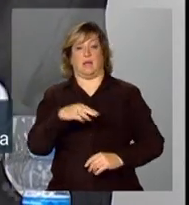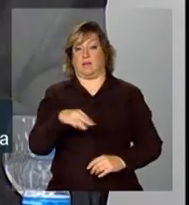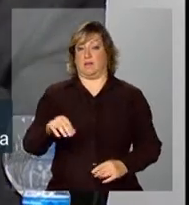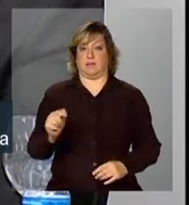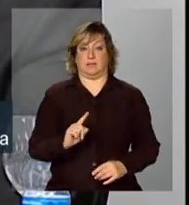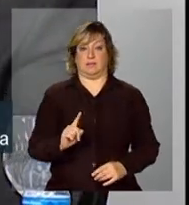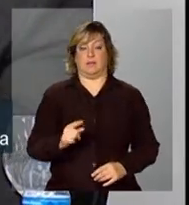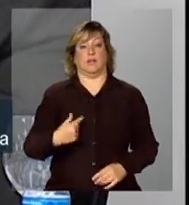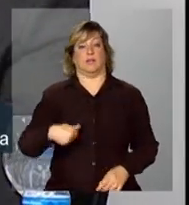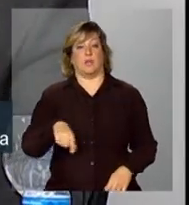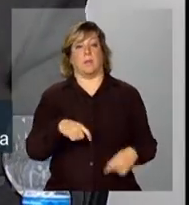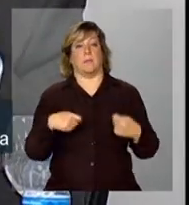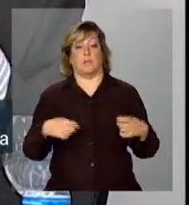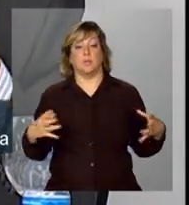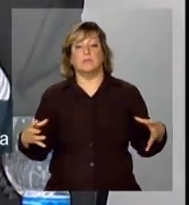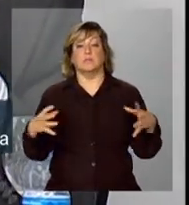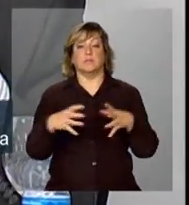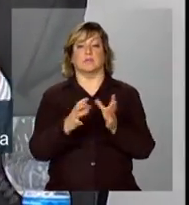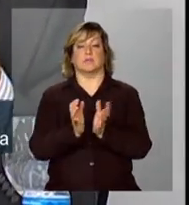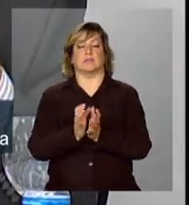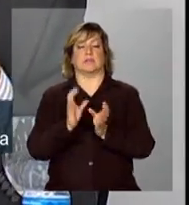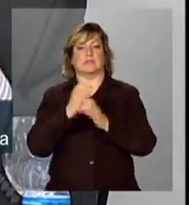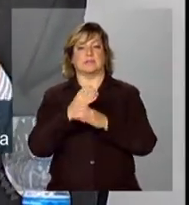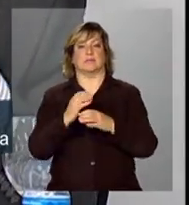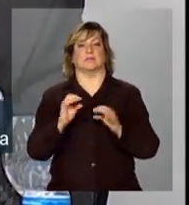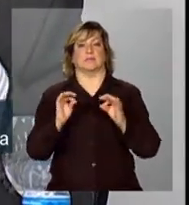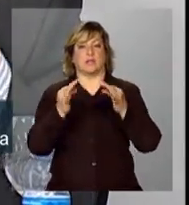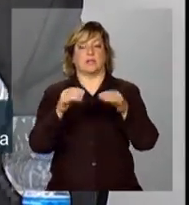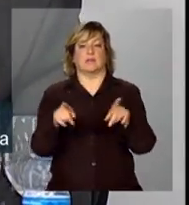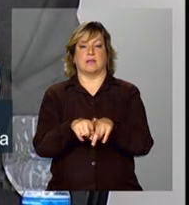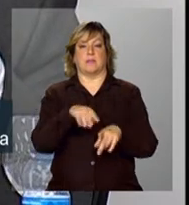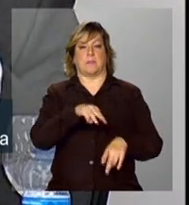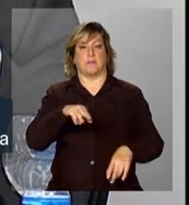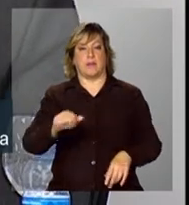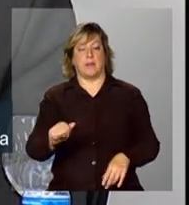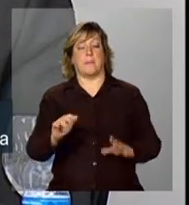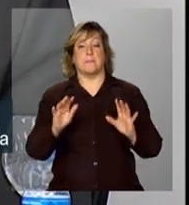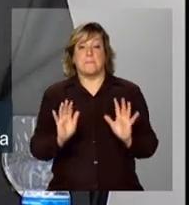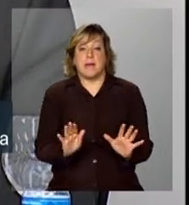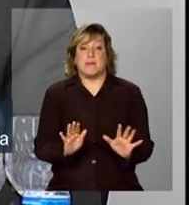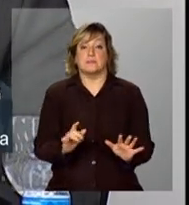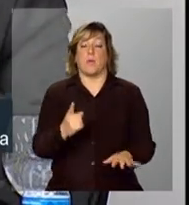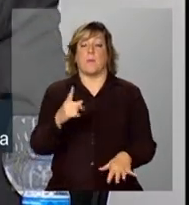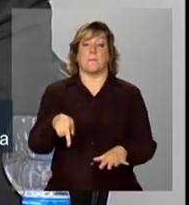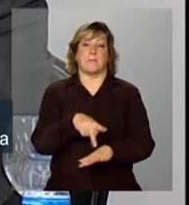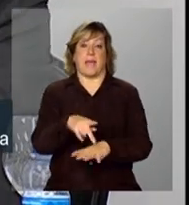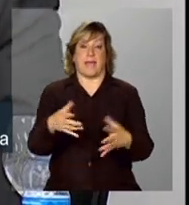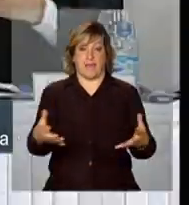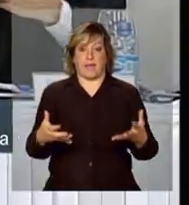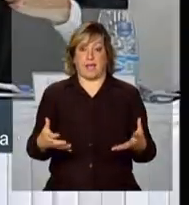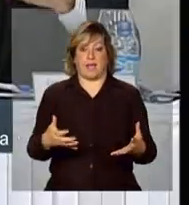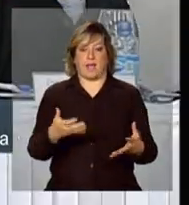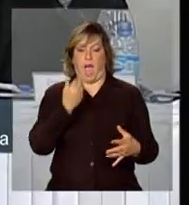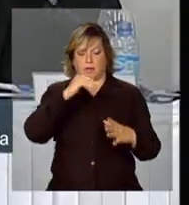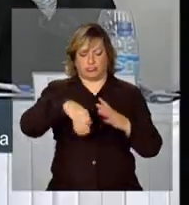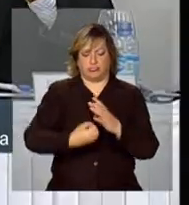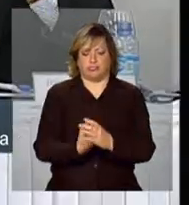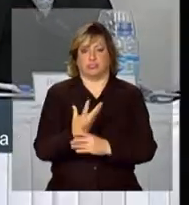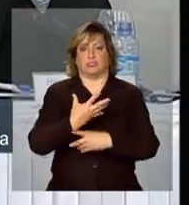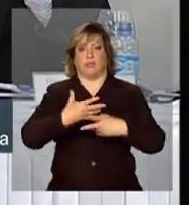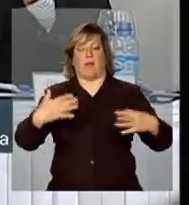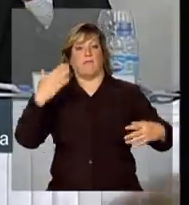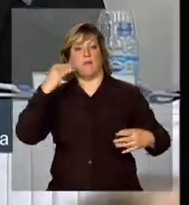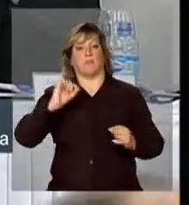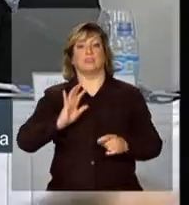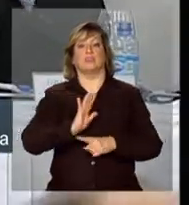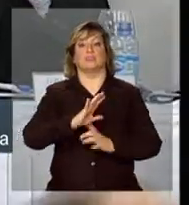gente precisa envolver o Ministério de Ciência e Meio Ambiente, mas um país que quer ser um grande produtor agrícola no mundo